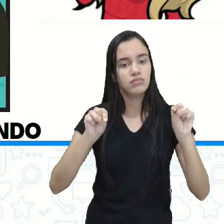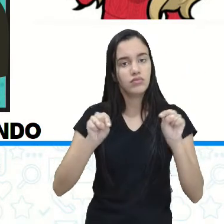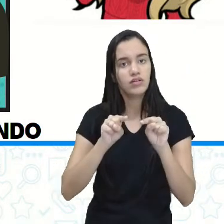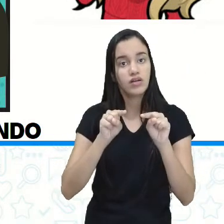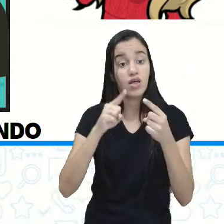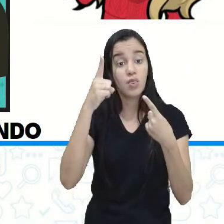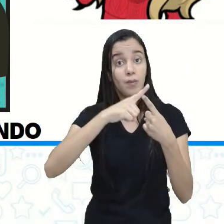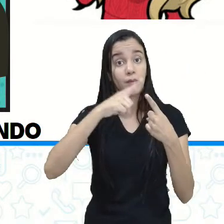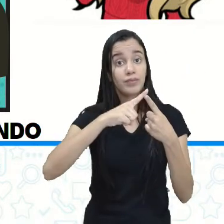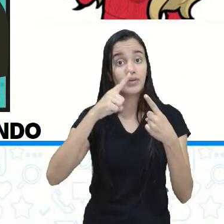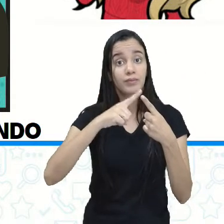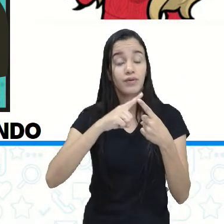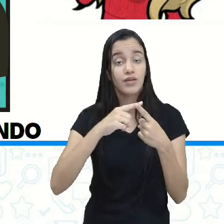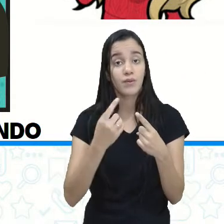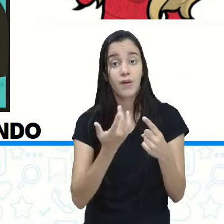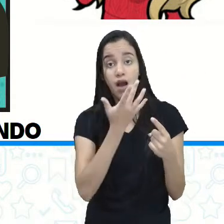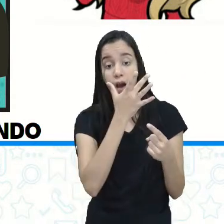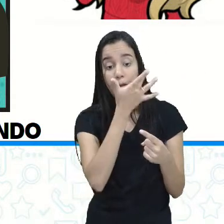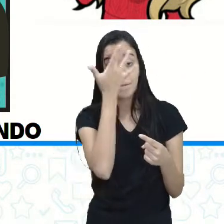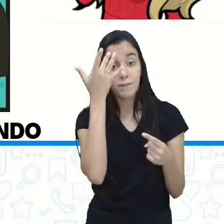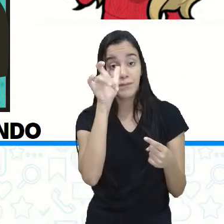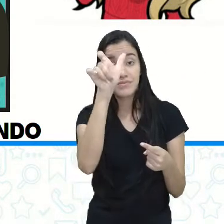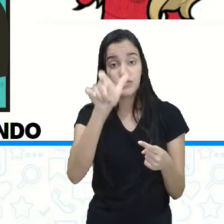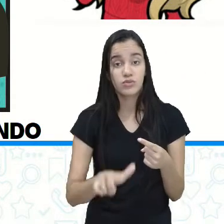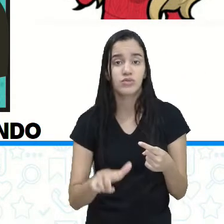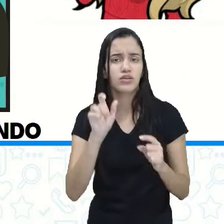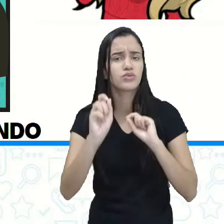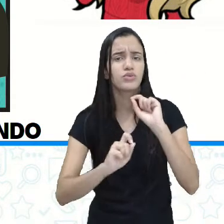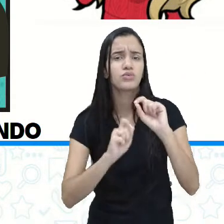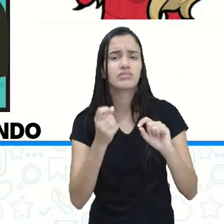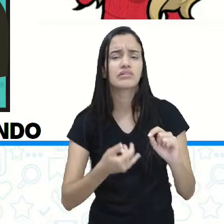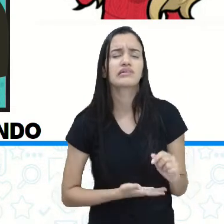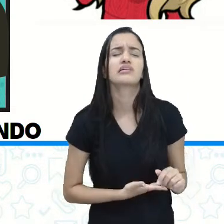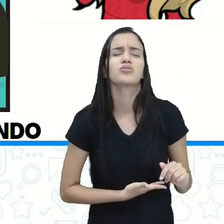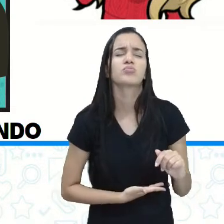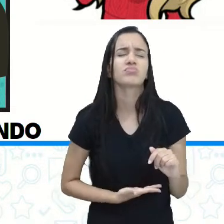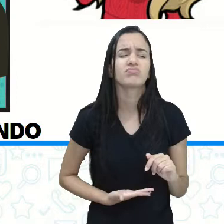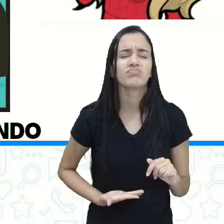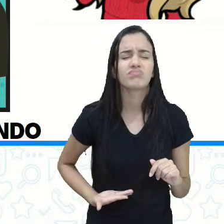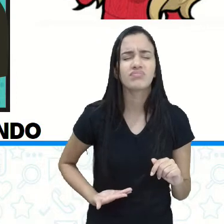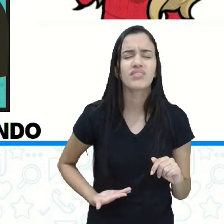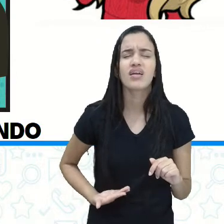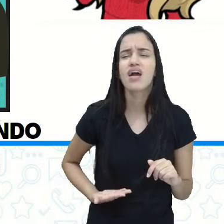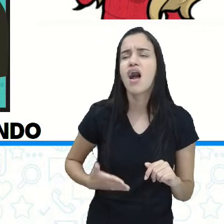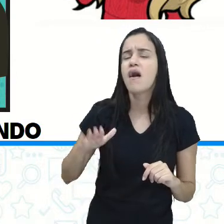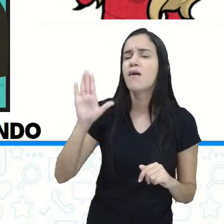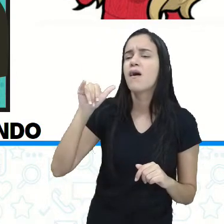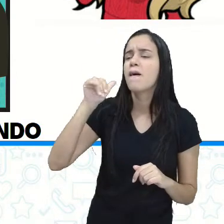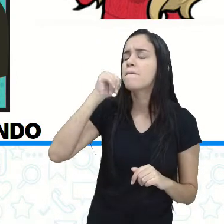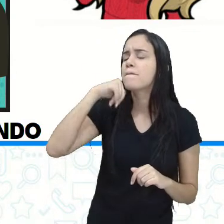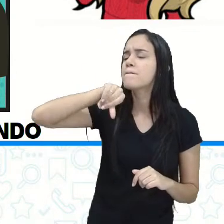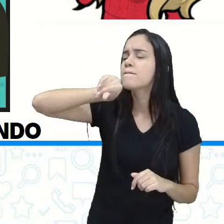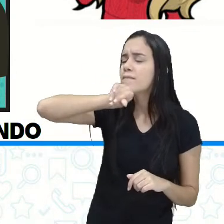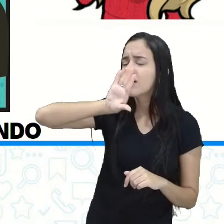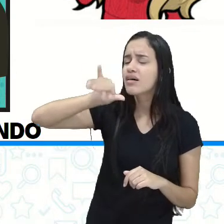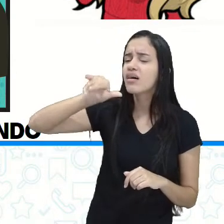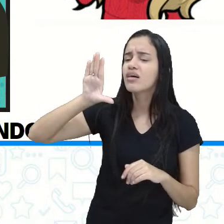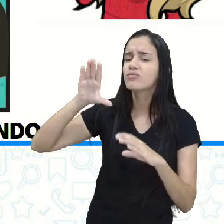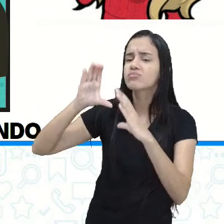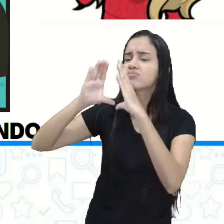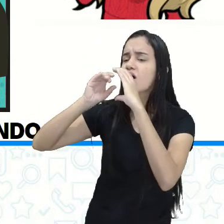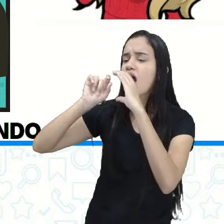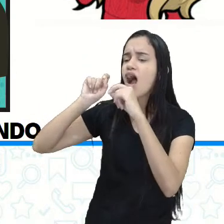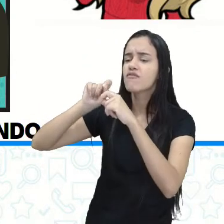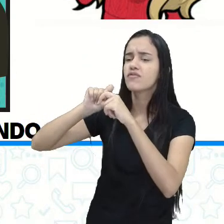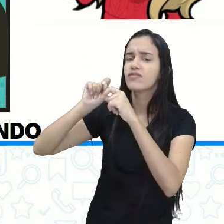que o personagem está o quê? Olha aí a historinha. Que fome. Mãe, faz um sanduíche para mim,